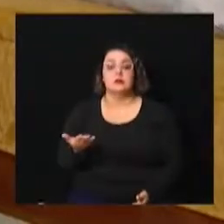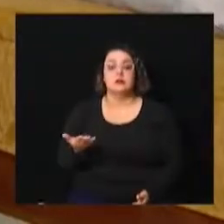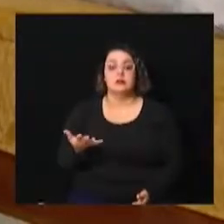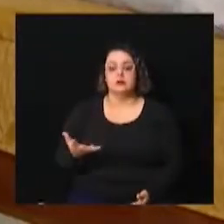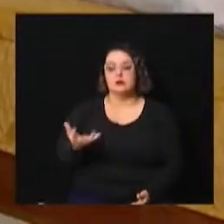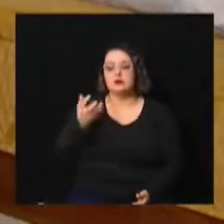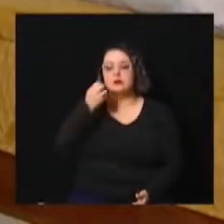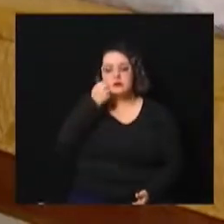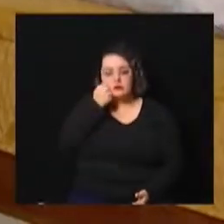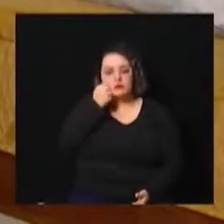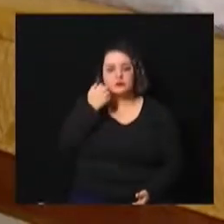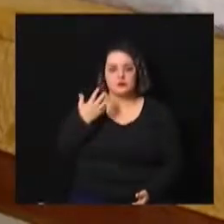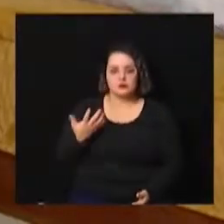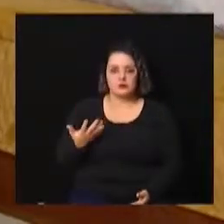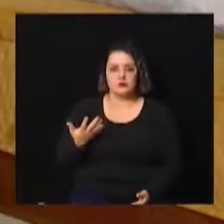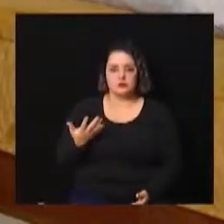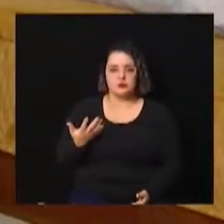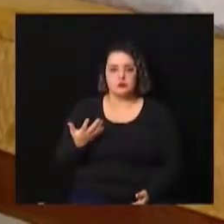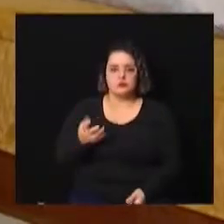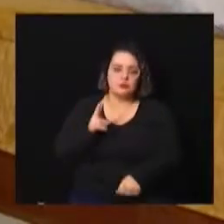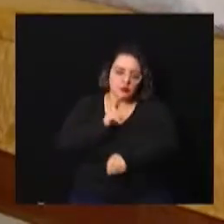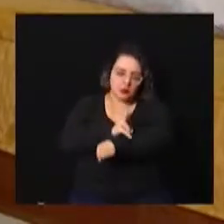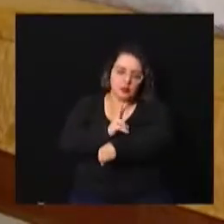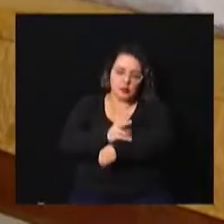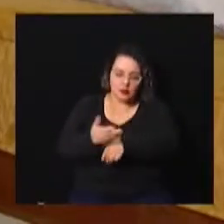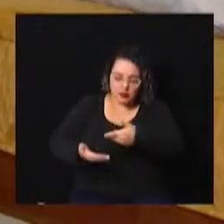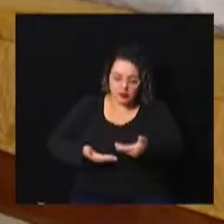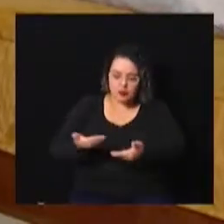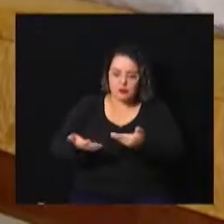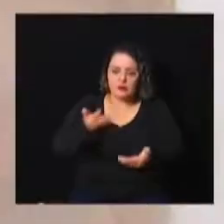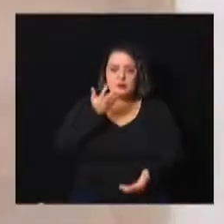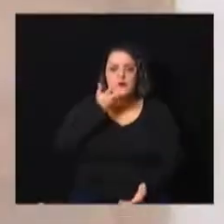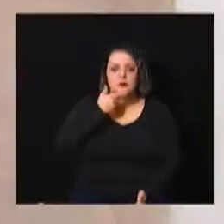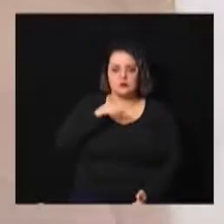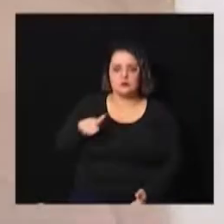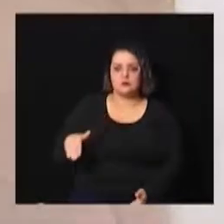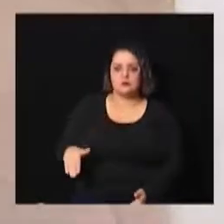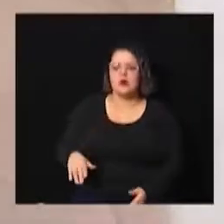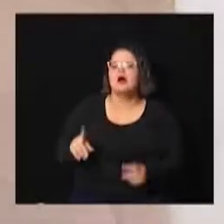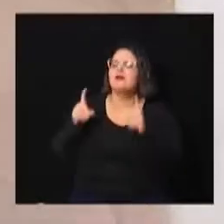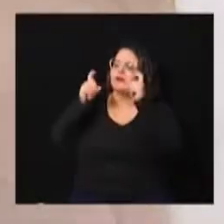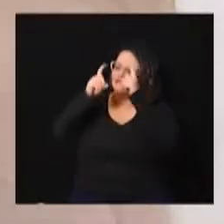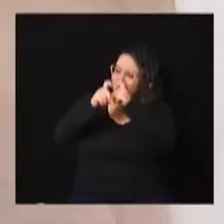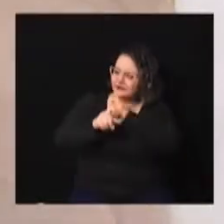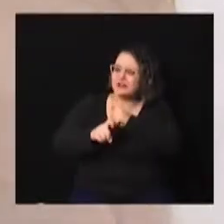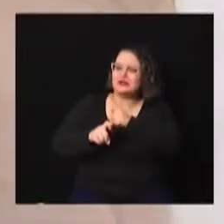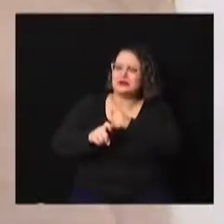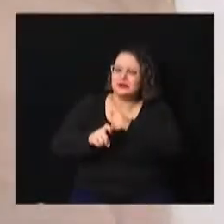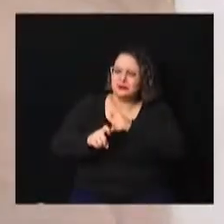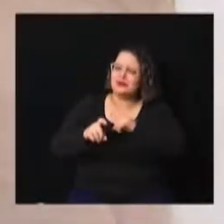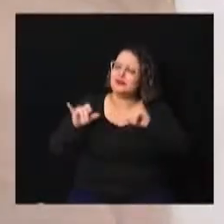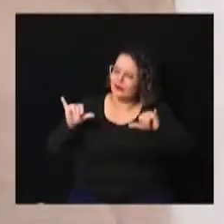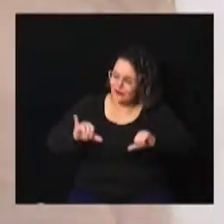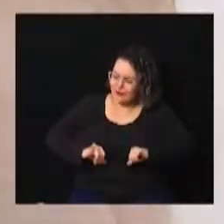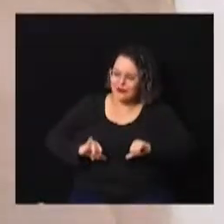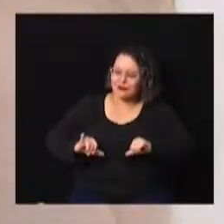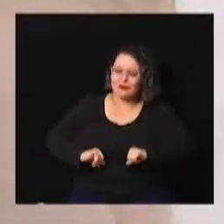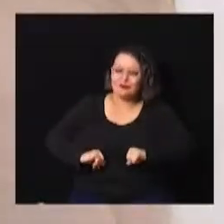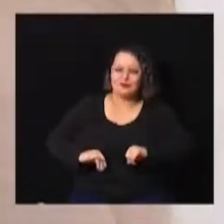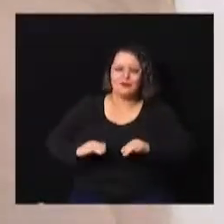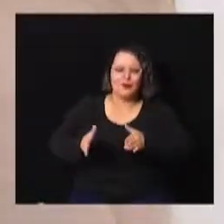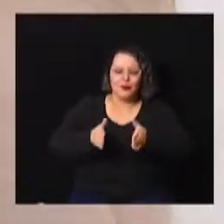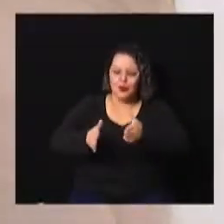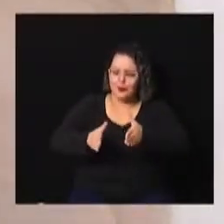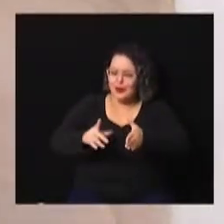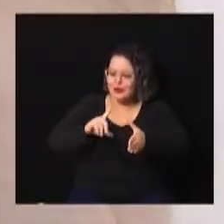ela adotou, que é para cuidar da criança, né? Mas foi difícil, foi duro. Porque assim, na hora de ir